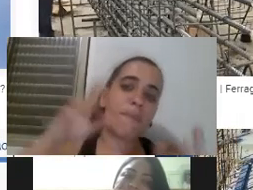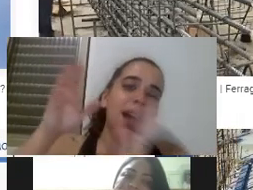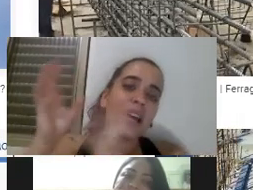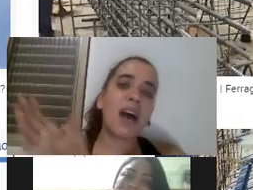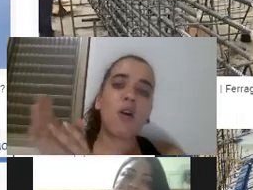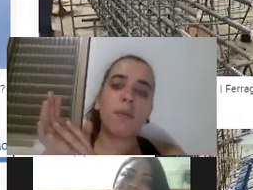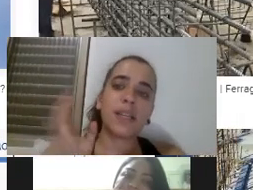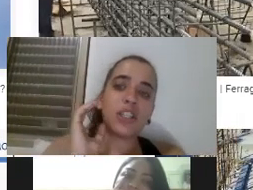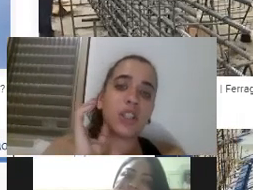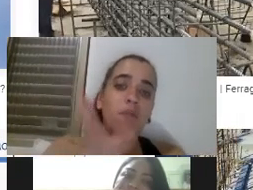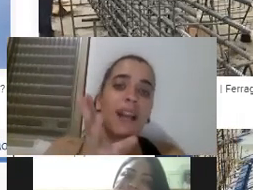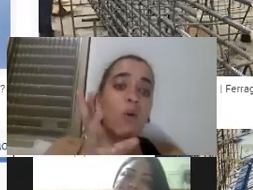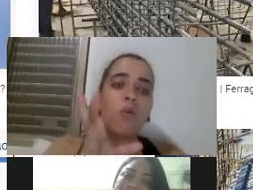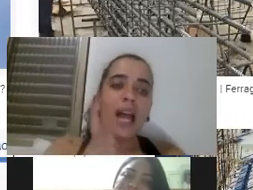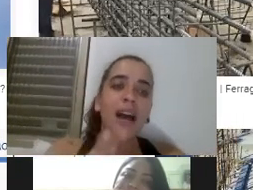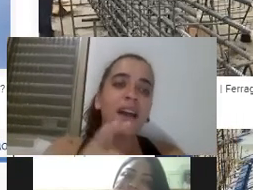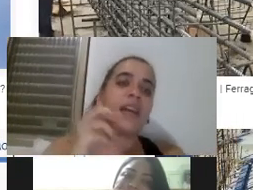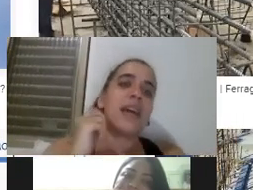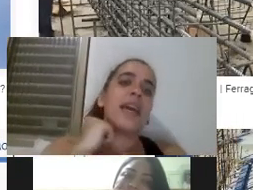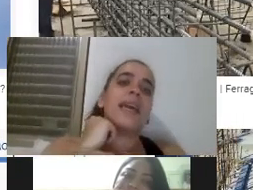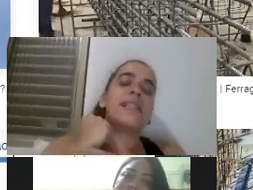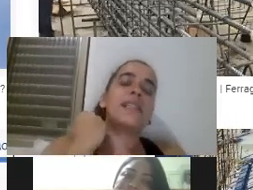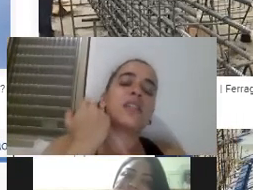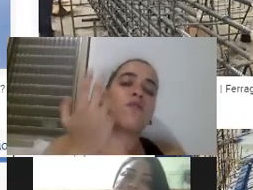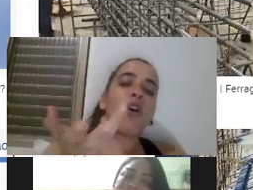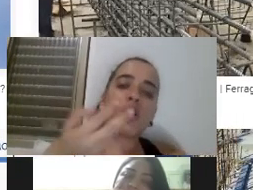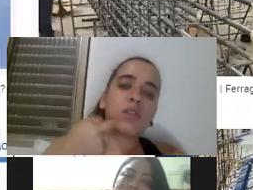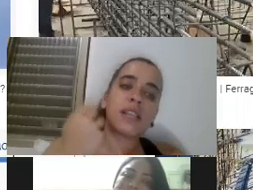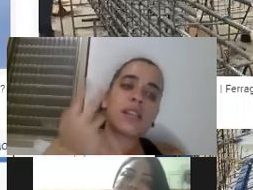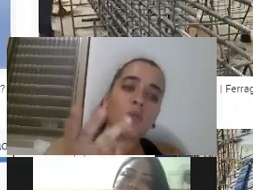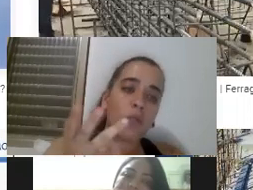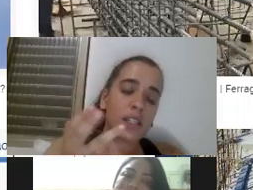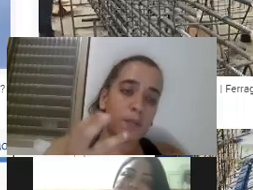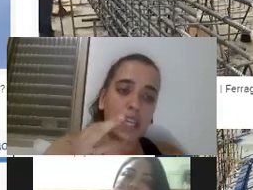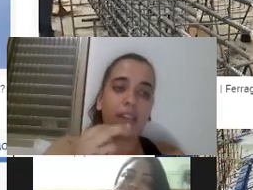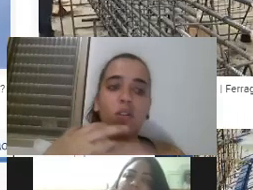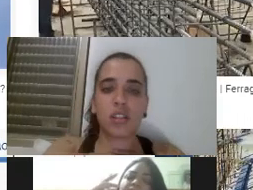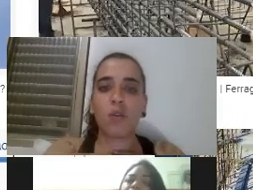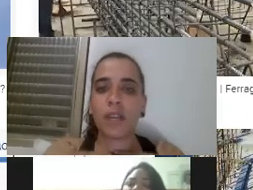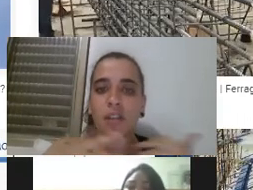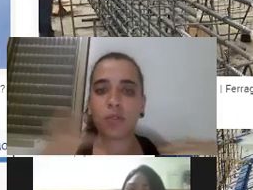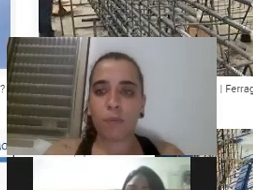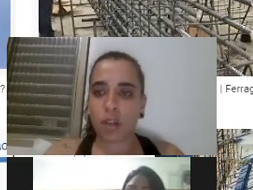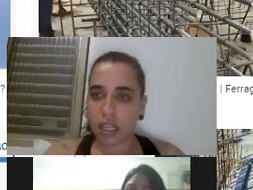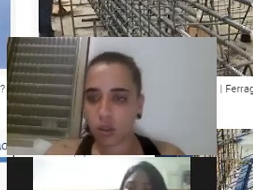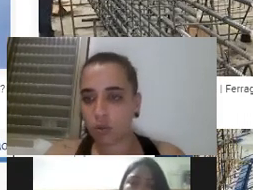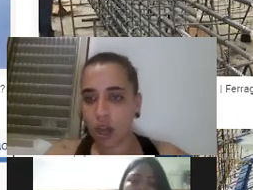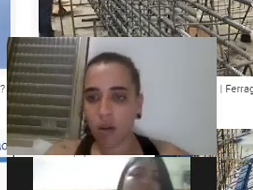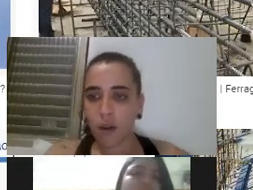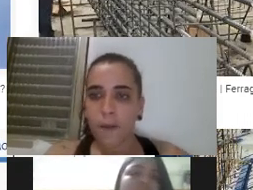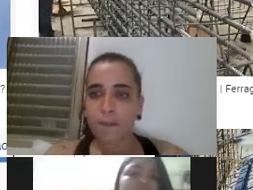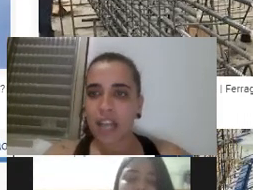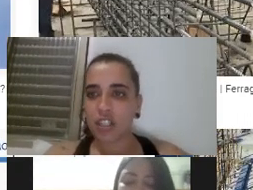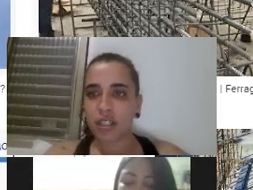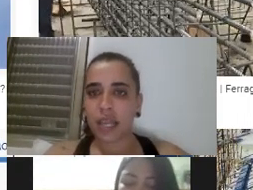poder trabalhar na obra, mas a gente não vai calcular esses esforços, essas coisas, porque nós não mexemos com o projeto